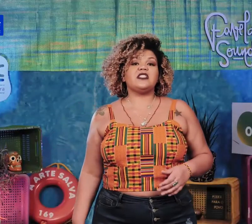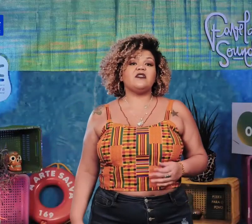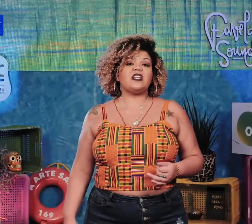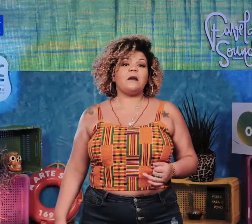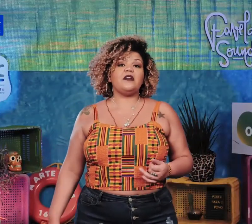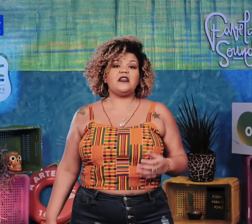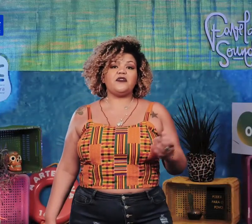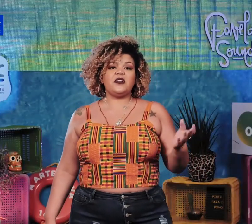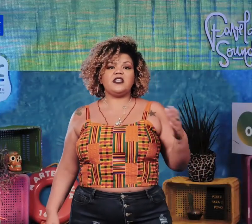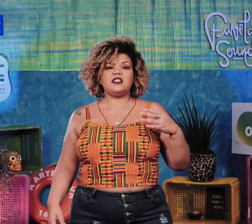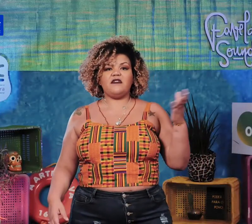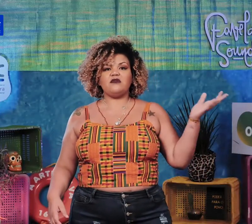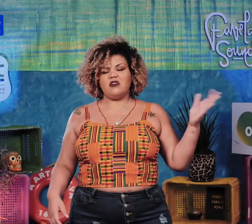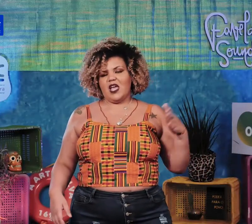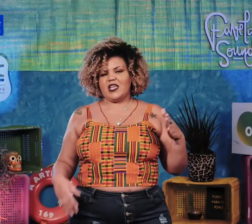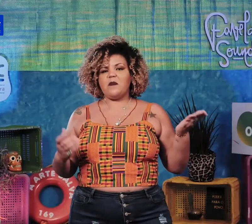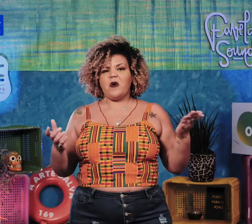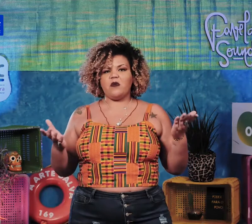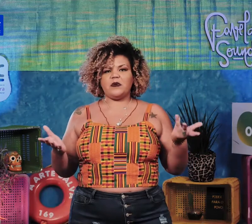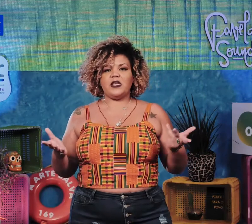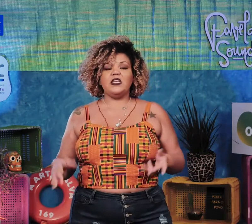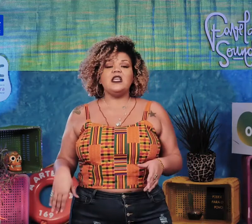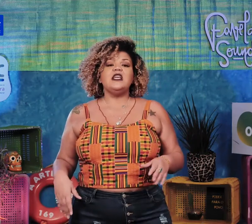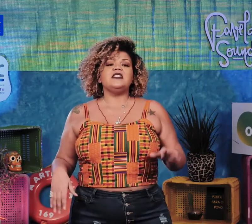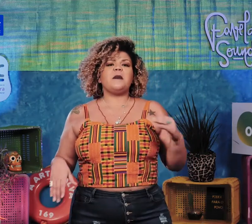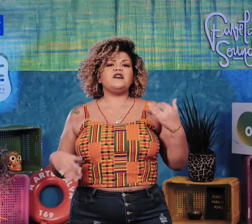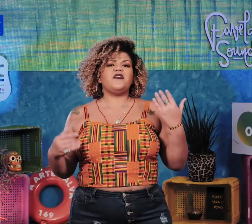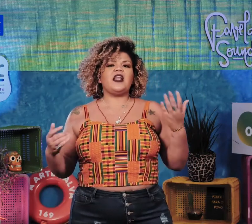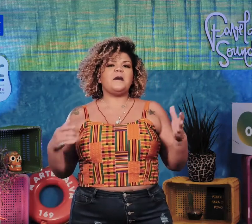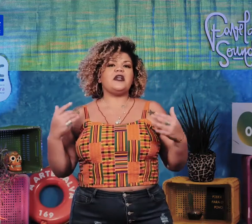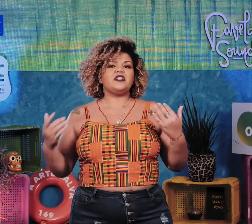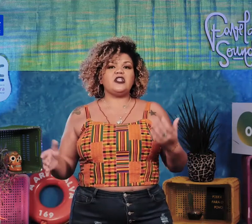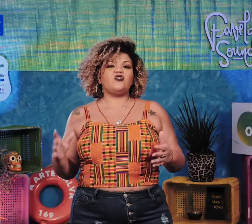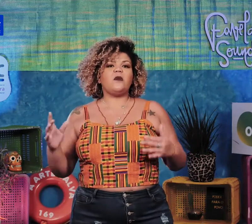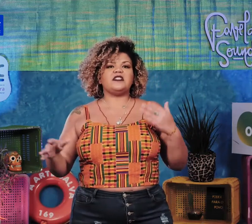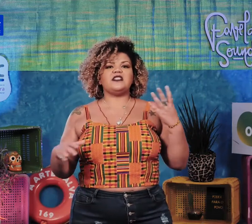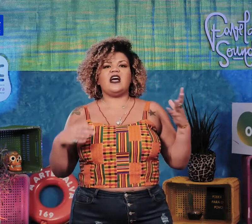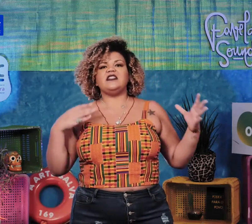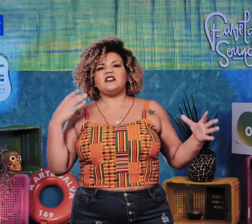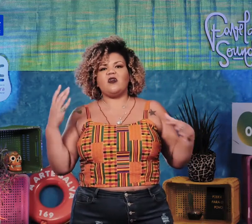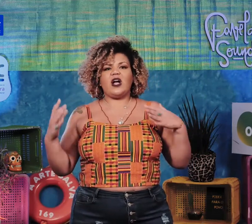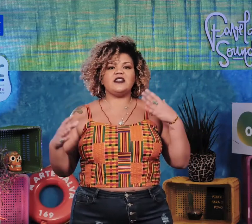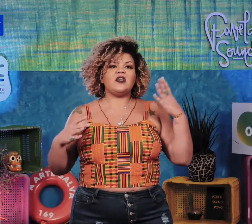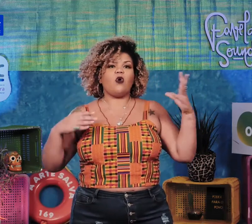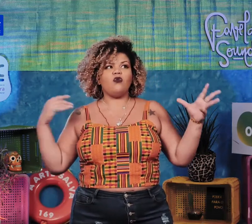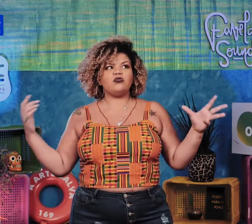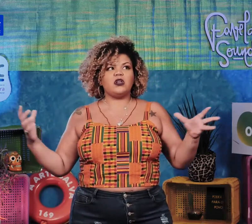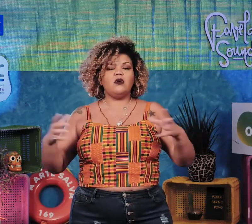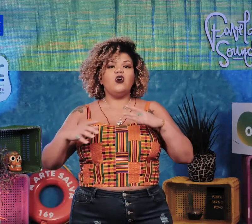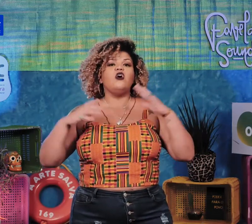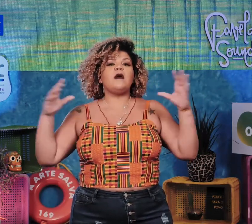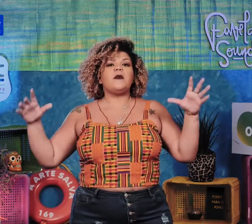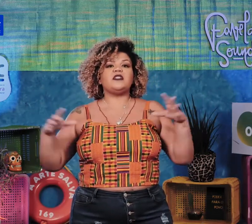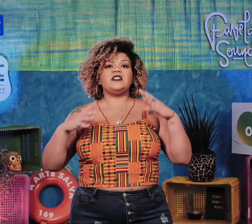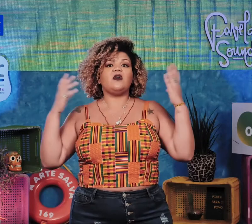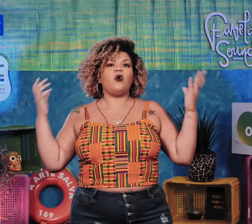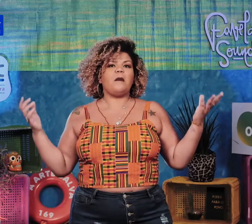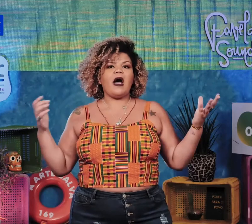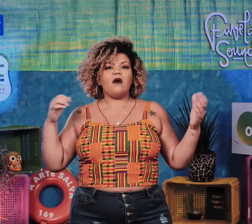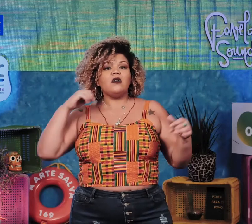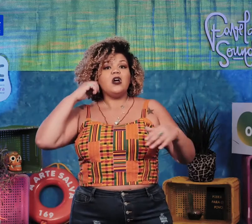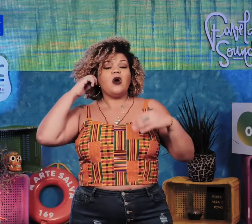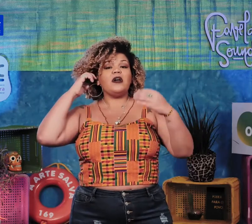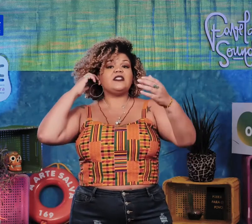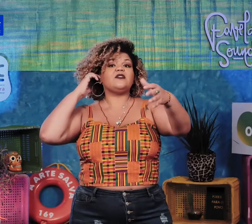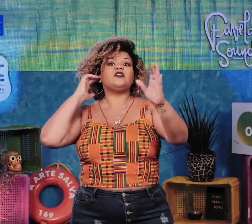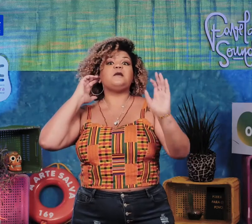conta aqui uma coisa seu trabalho com influências que vão do reggae é o topo Você pode falar para a gente começa a é uma